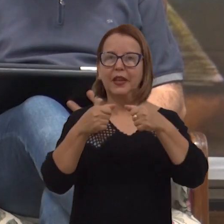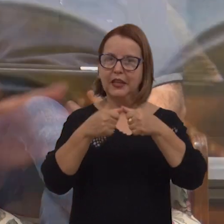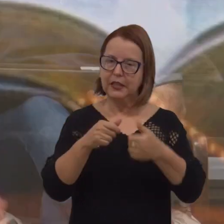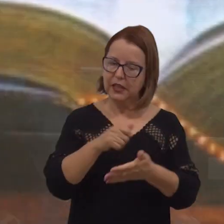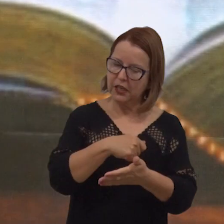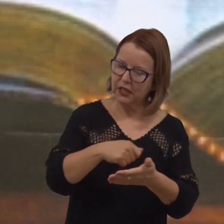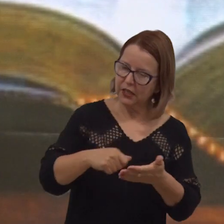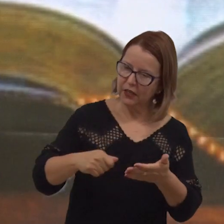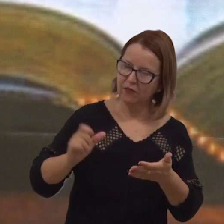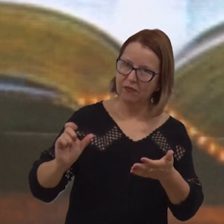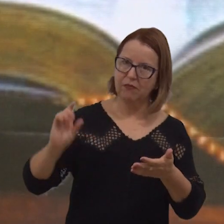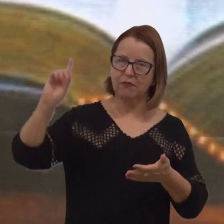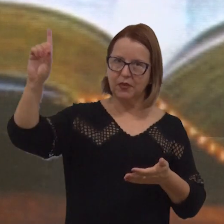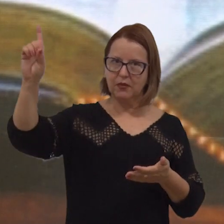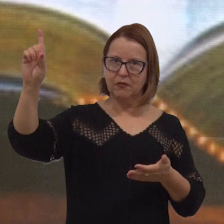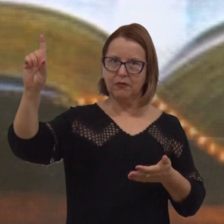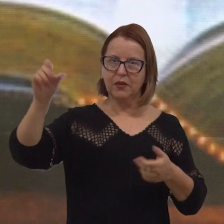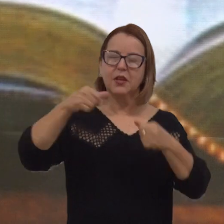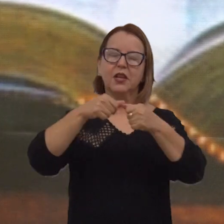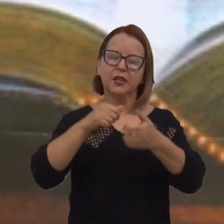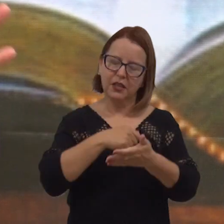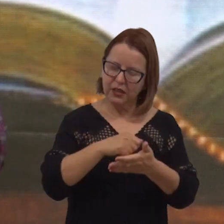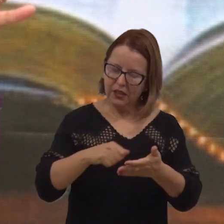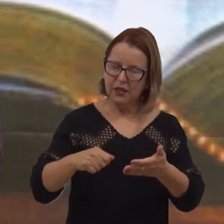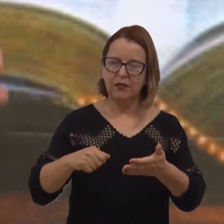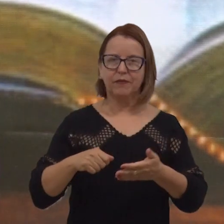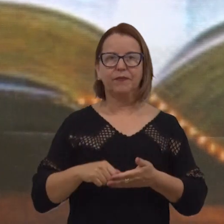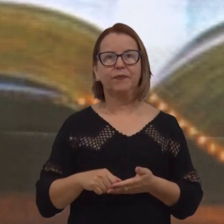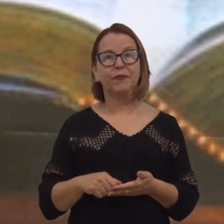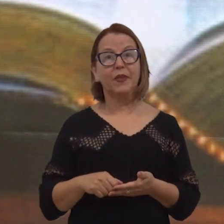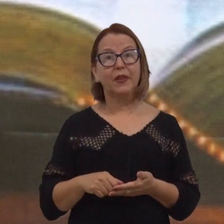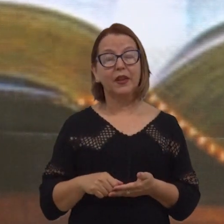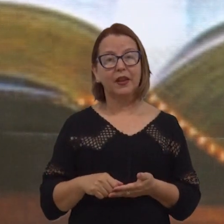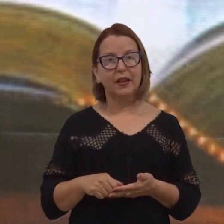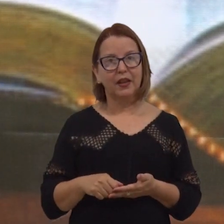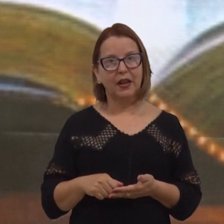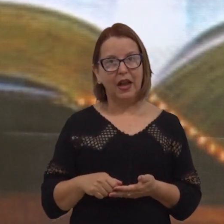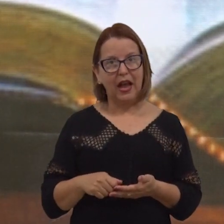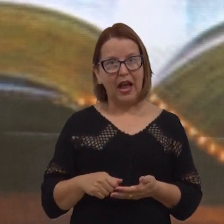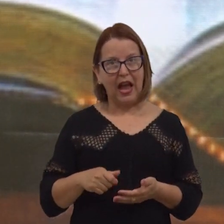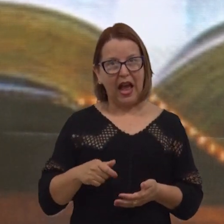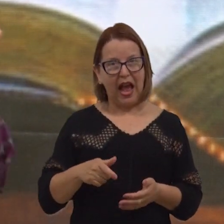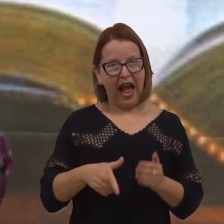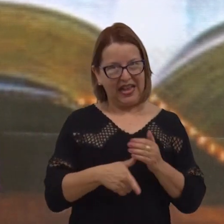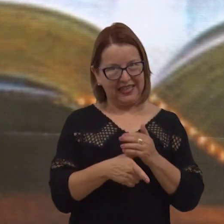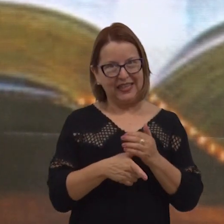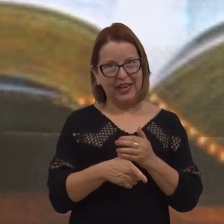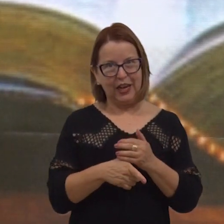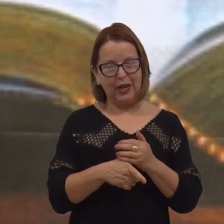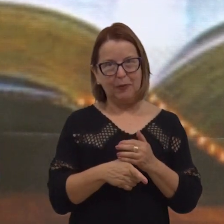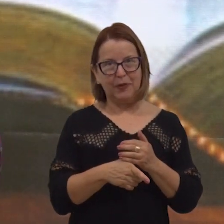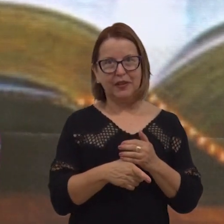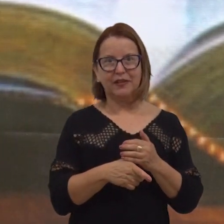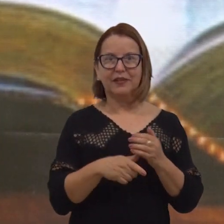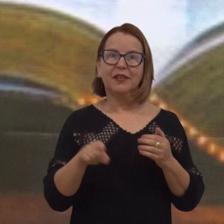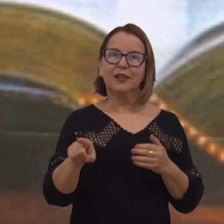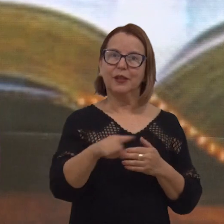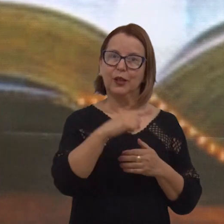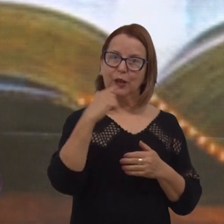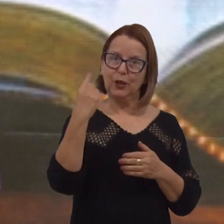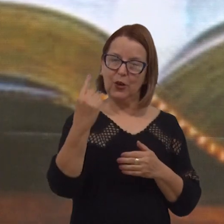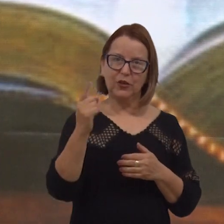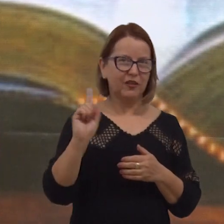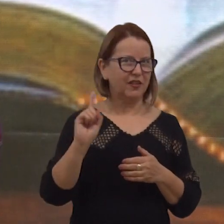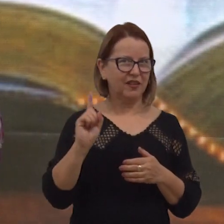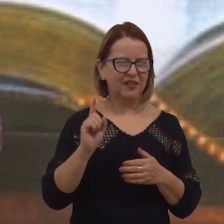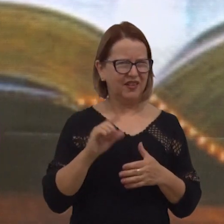vencer, como o irmão Hildo disse aqui, as armas da nossa milícia, a palavra de Deus diz que não são carnais, mas elas são